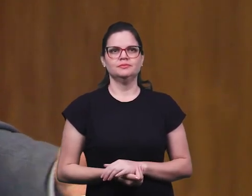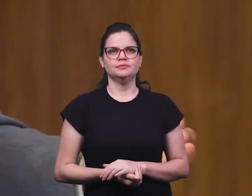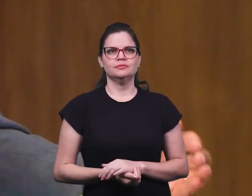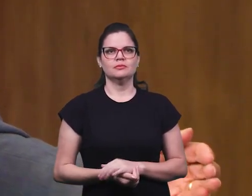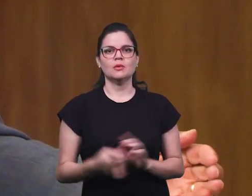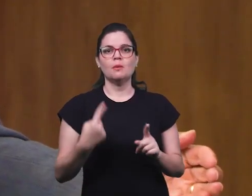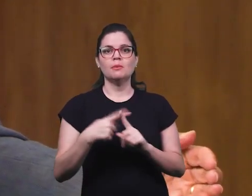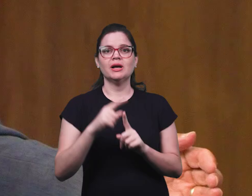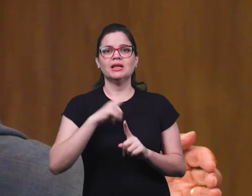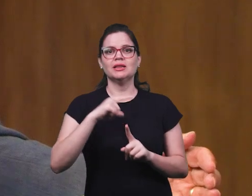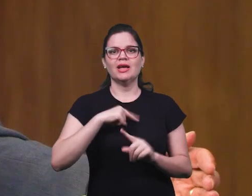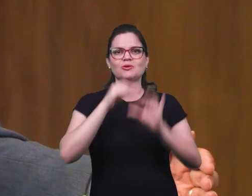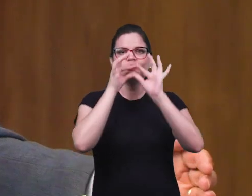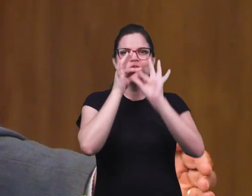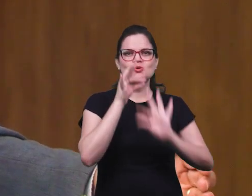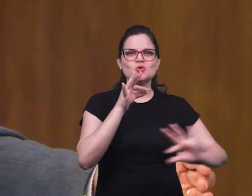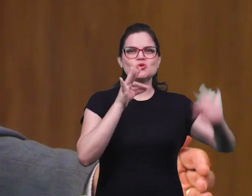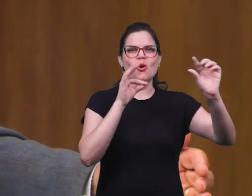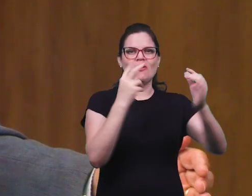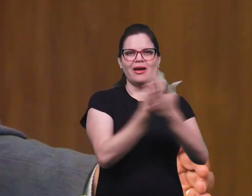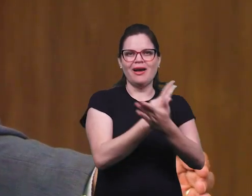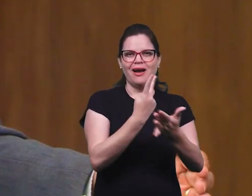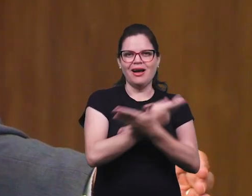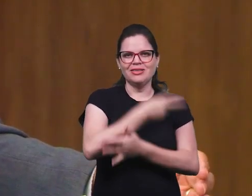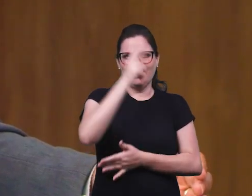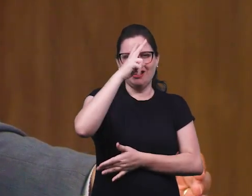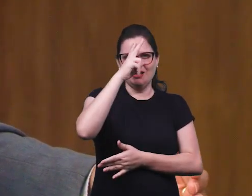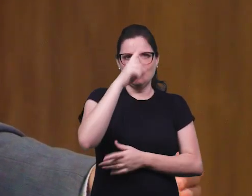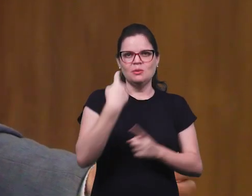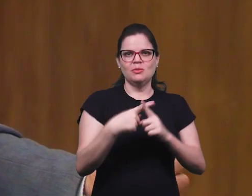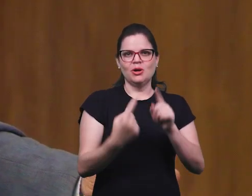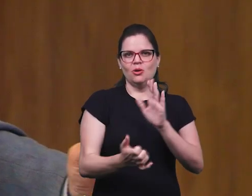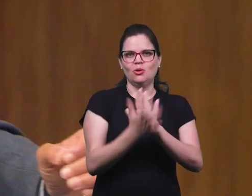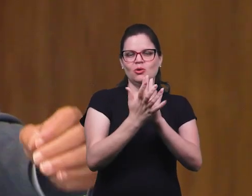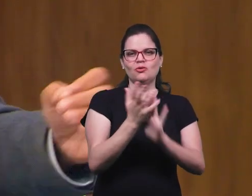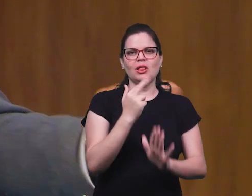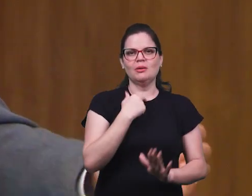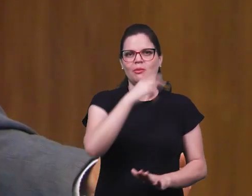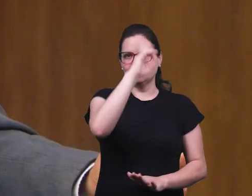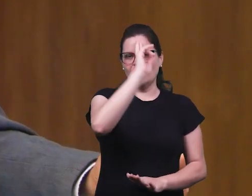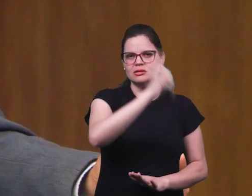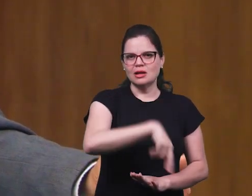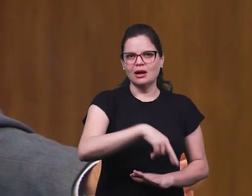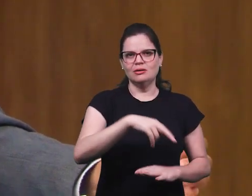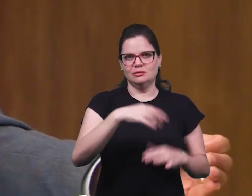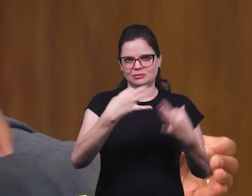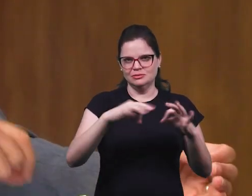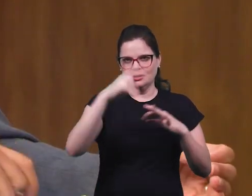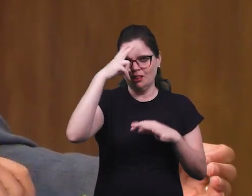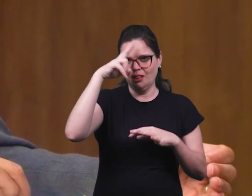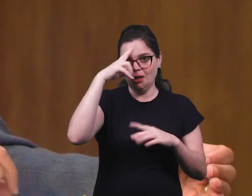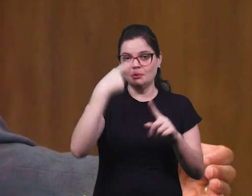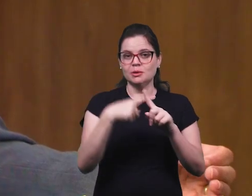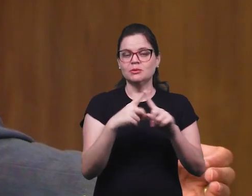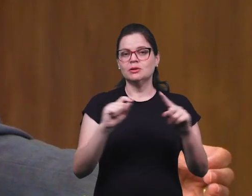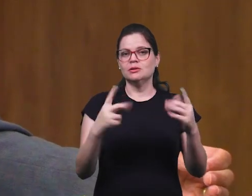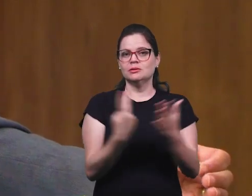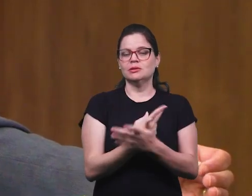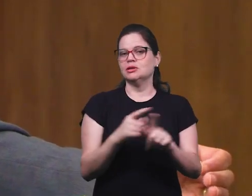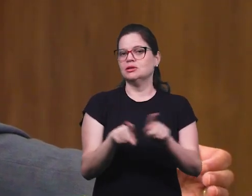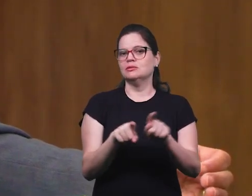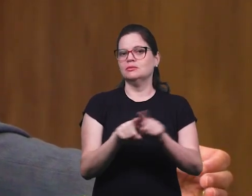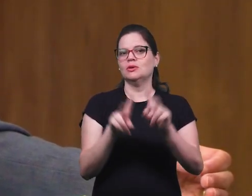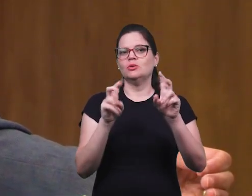ali, o sonido incerto, ou seja, o louvor não pode ser produzido pela razão, o louvor, porque isso cientificamente também